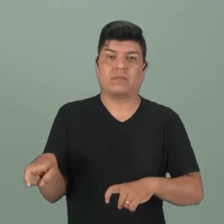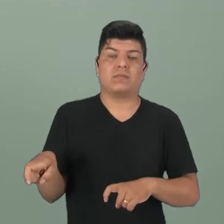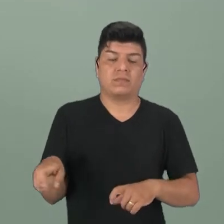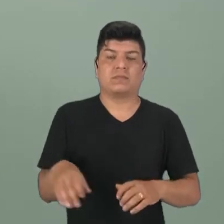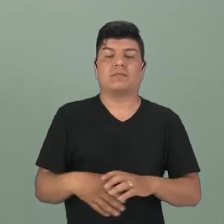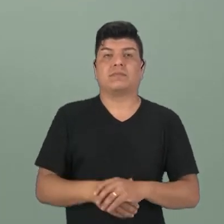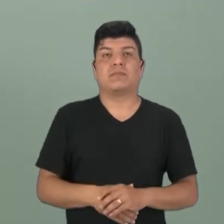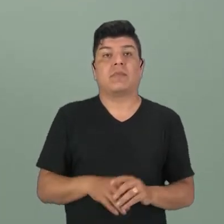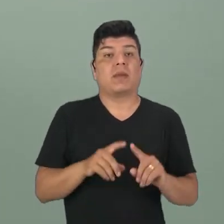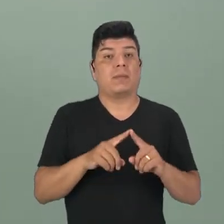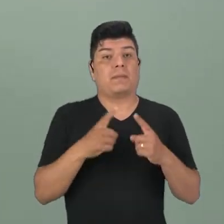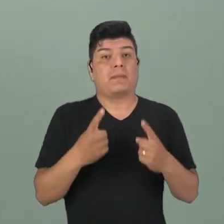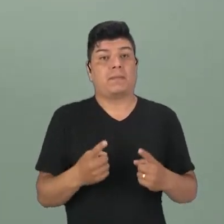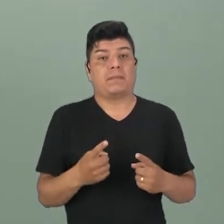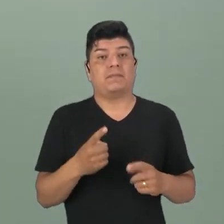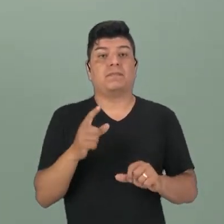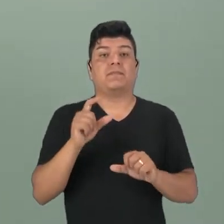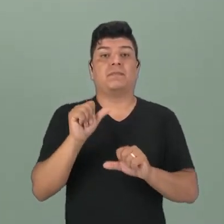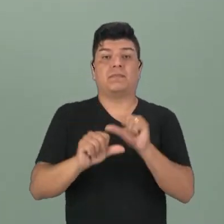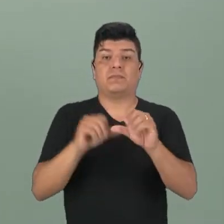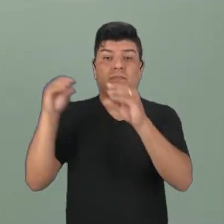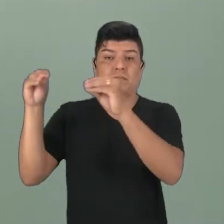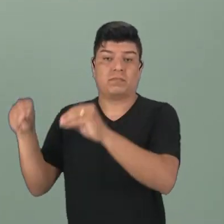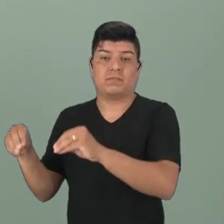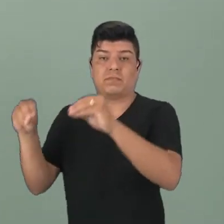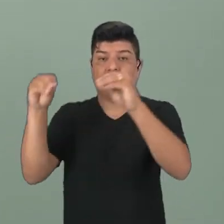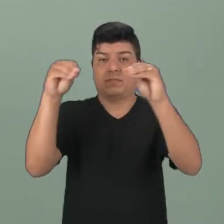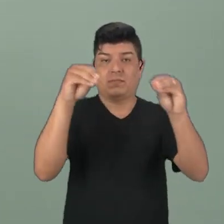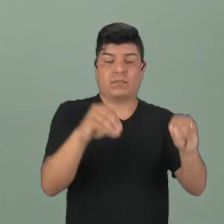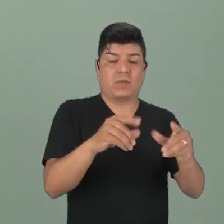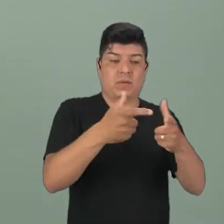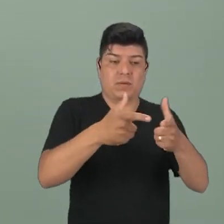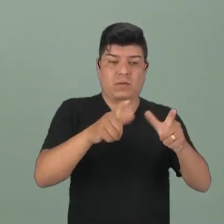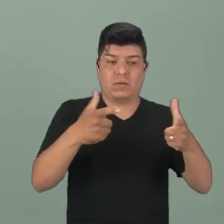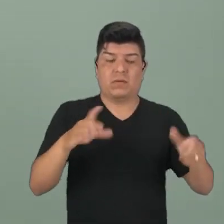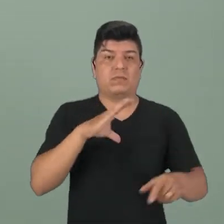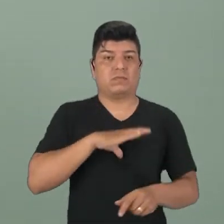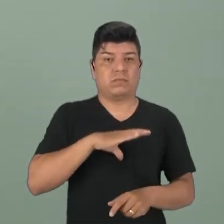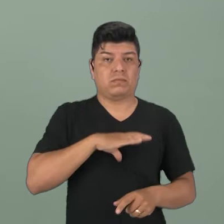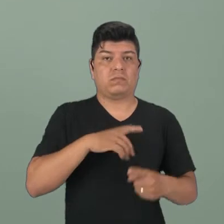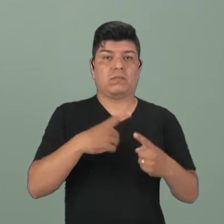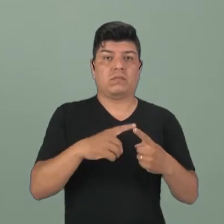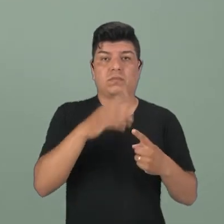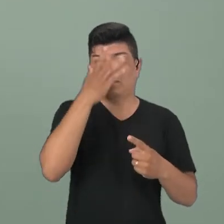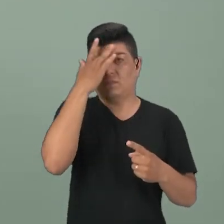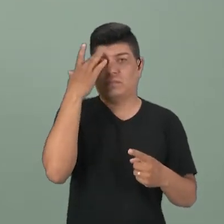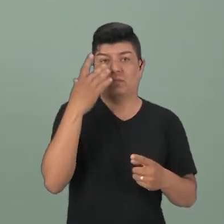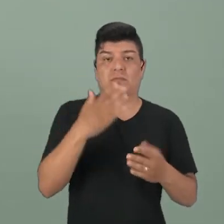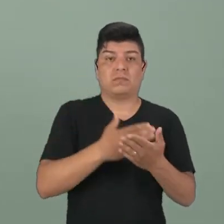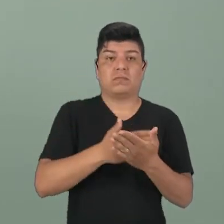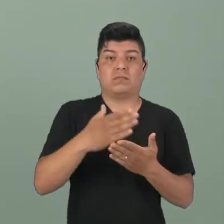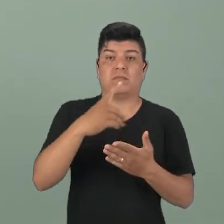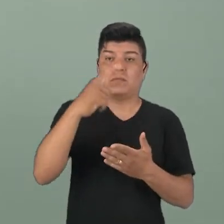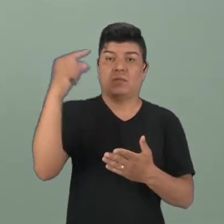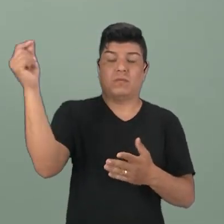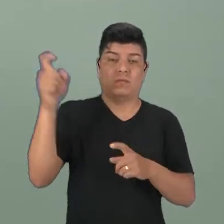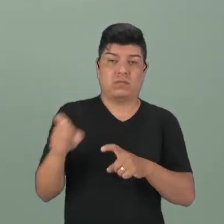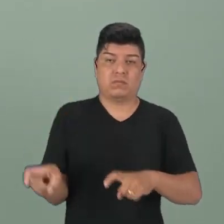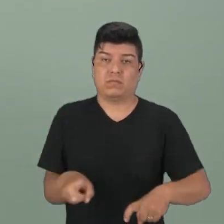zonas rurais. Mas houve aí um crescimento urbano, porque as pessoas começaram a